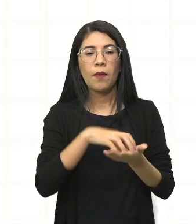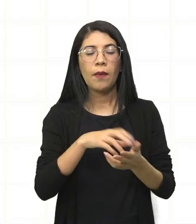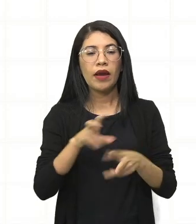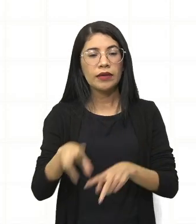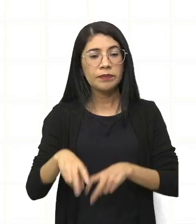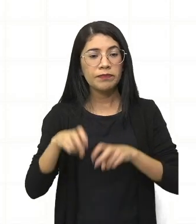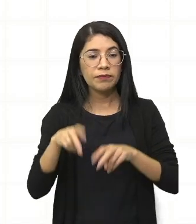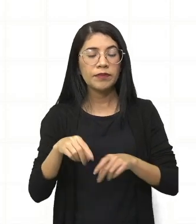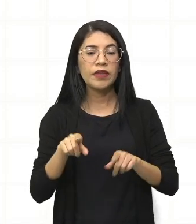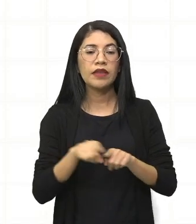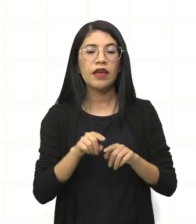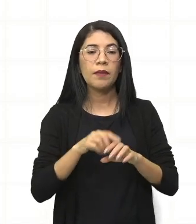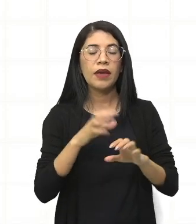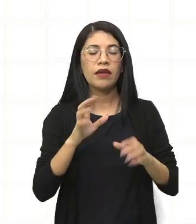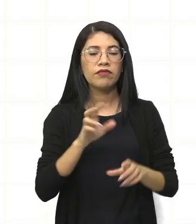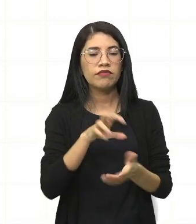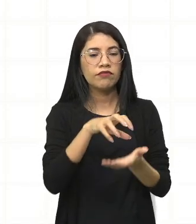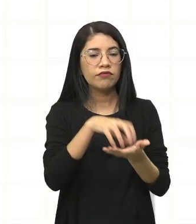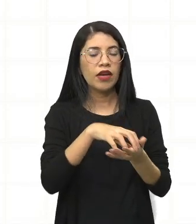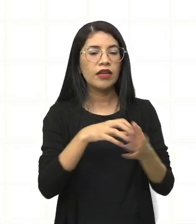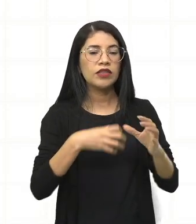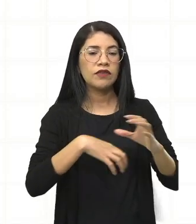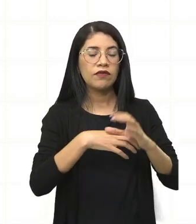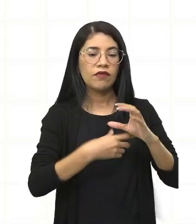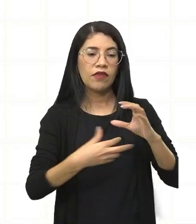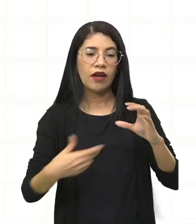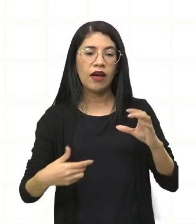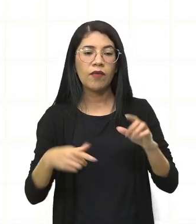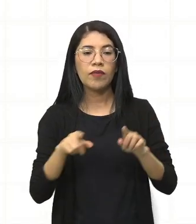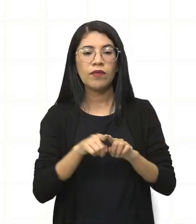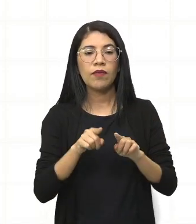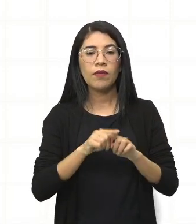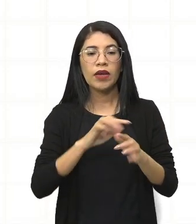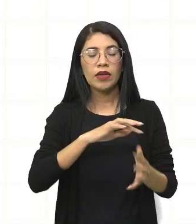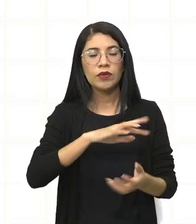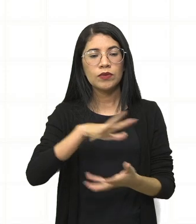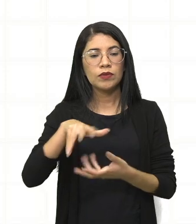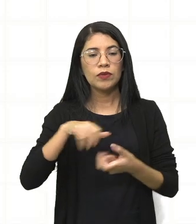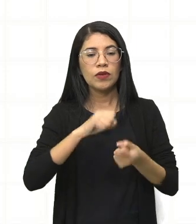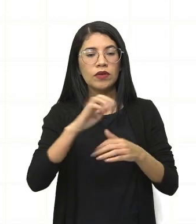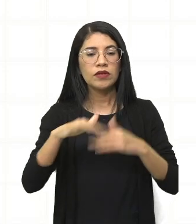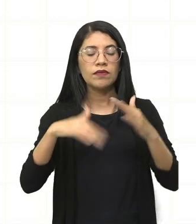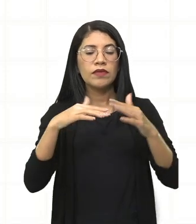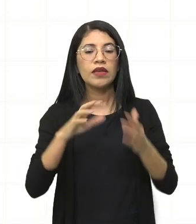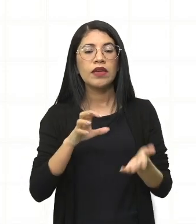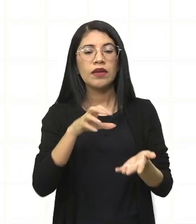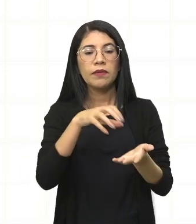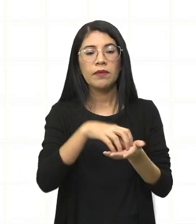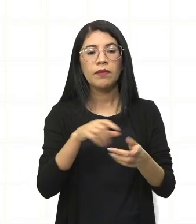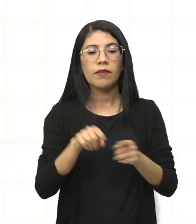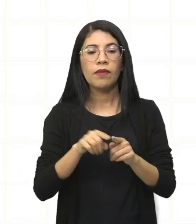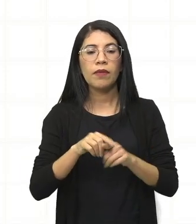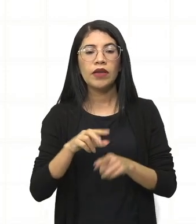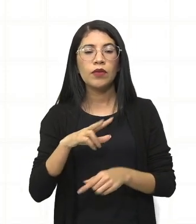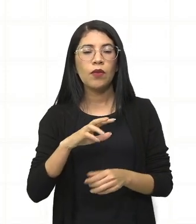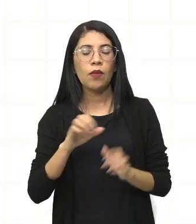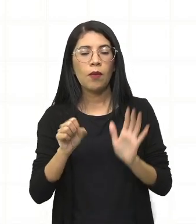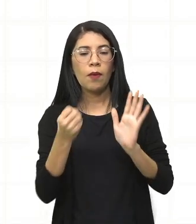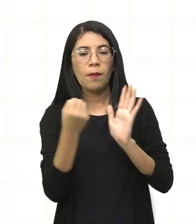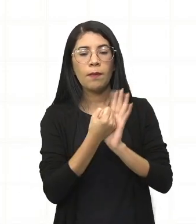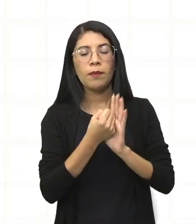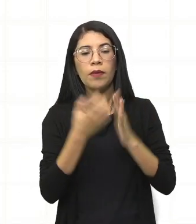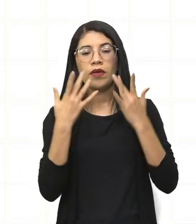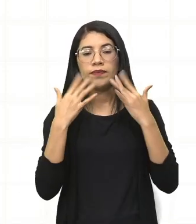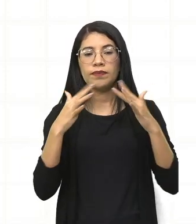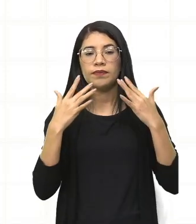de fauna, reserva de desenvolvimento sustentável e reserva particular do patrimônio natural. Então,